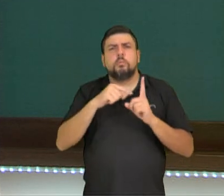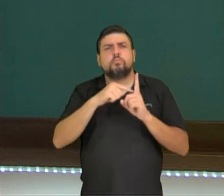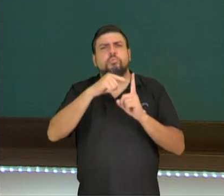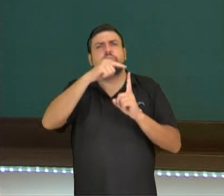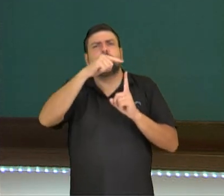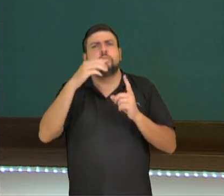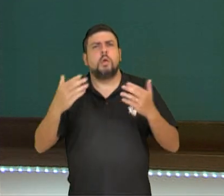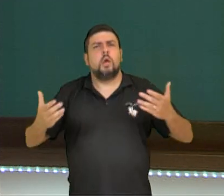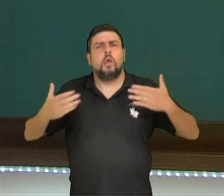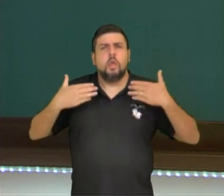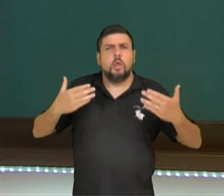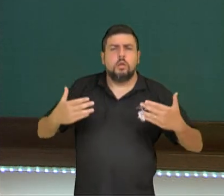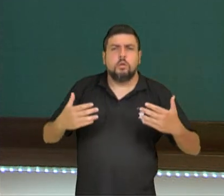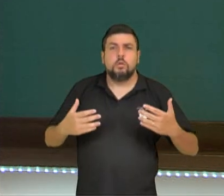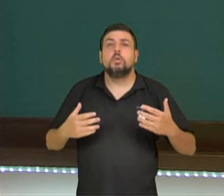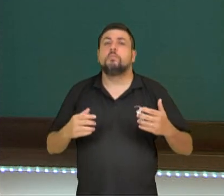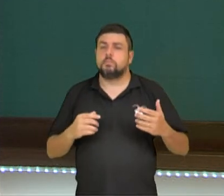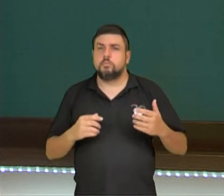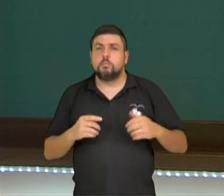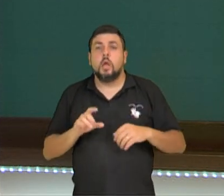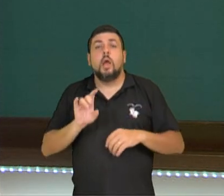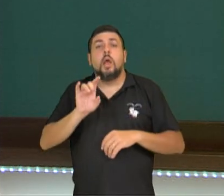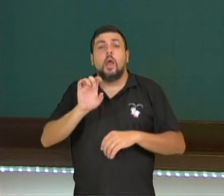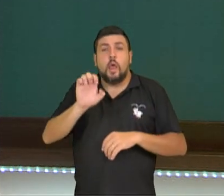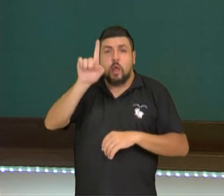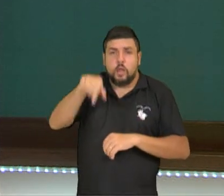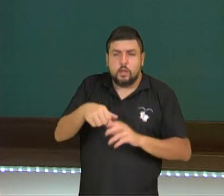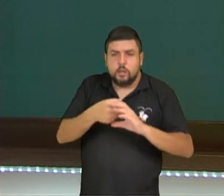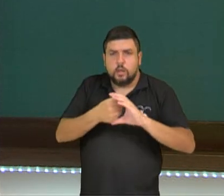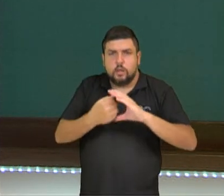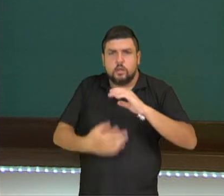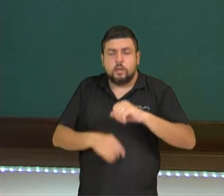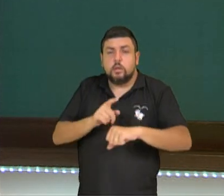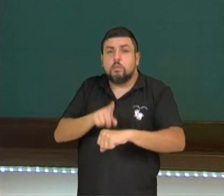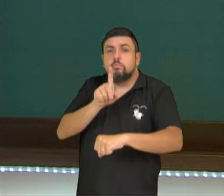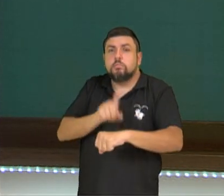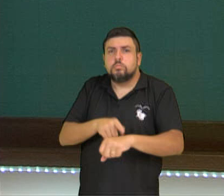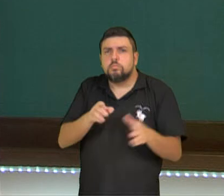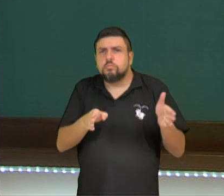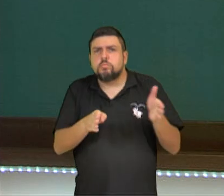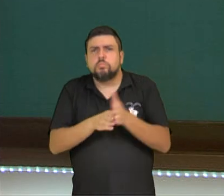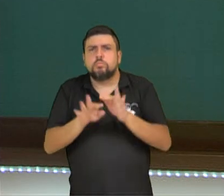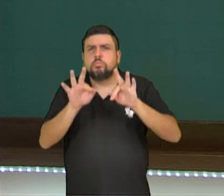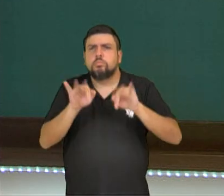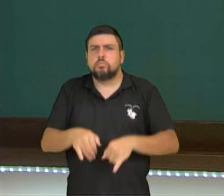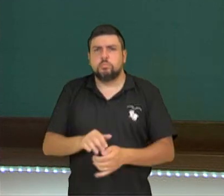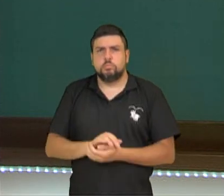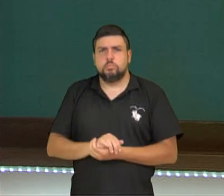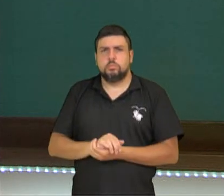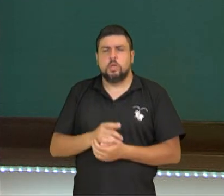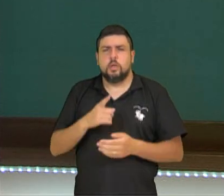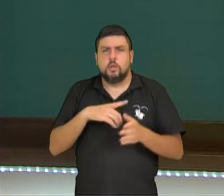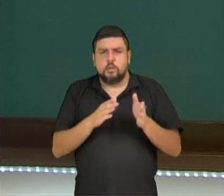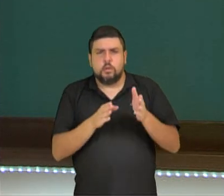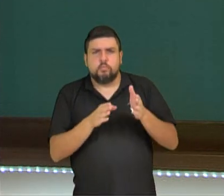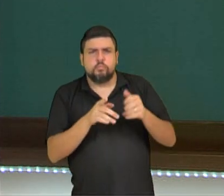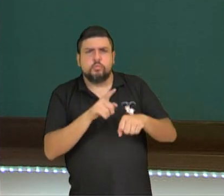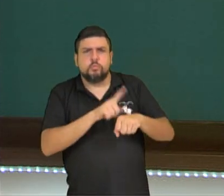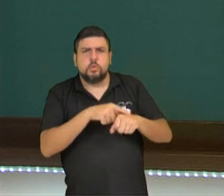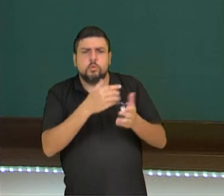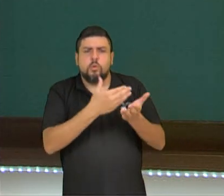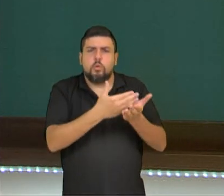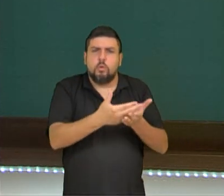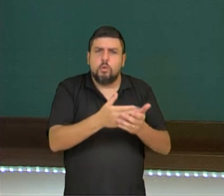elevadas. Tudo são características momentâneas da atmosfera, que são observadas, que são registradas, que